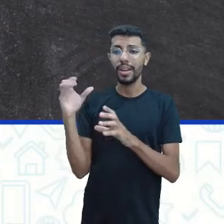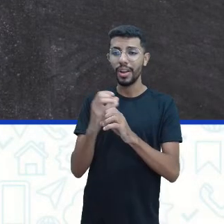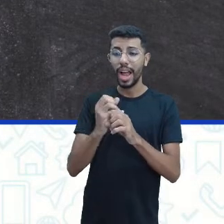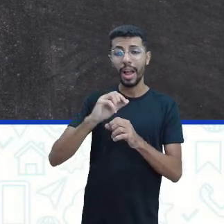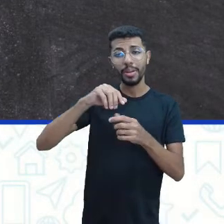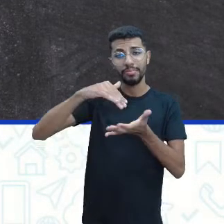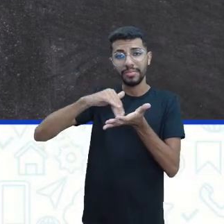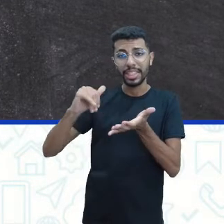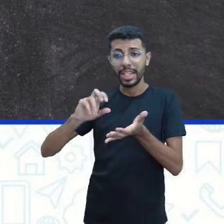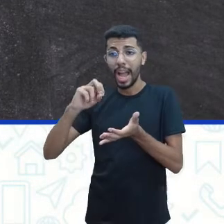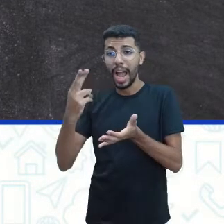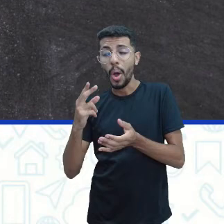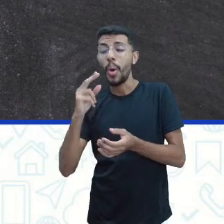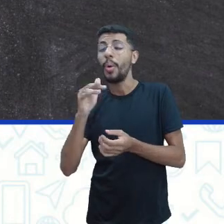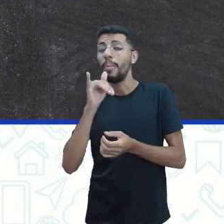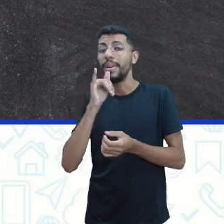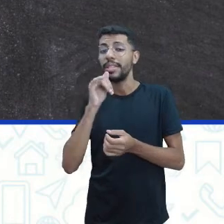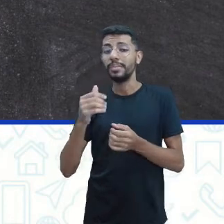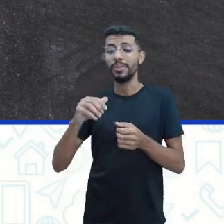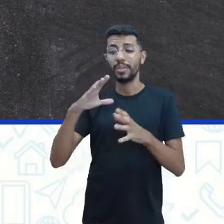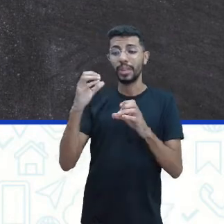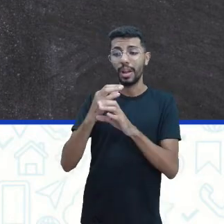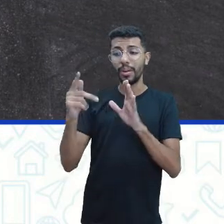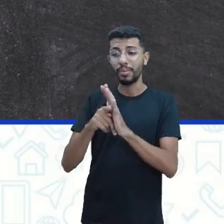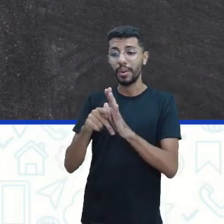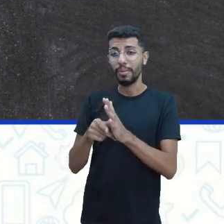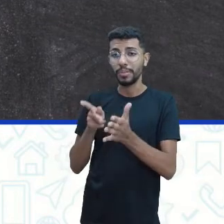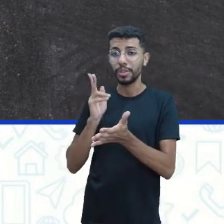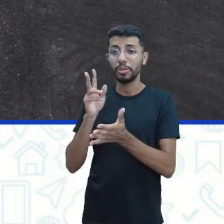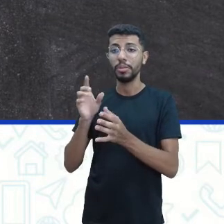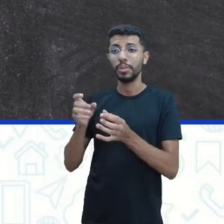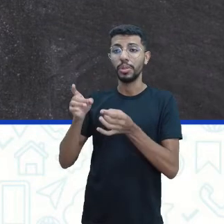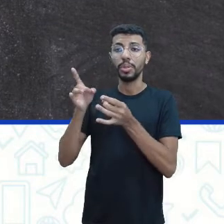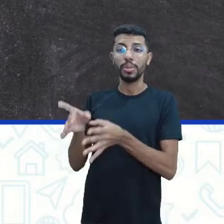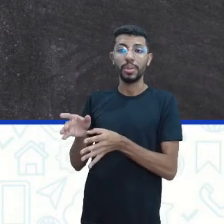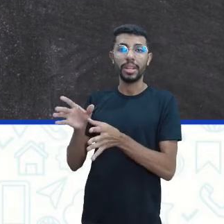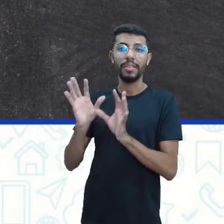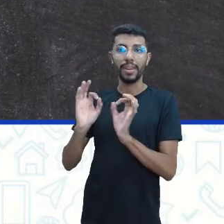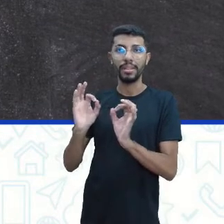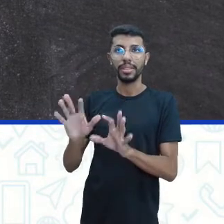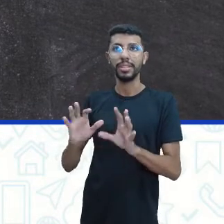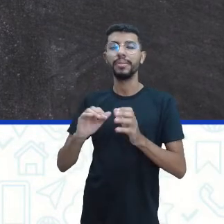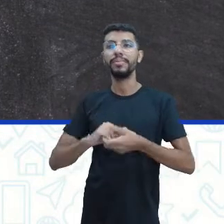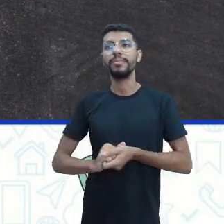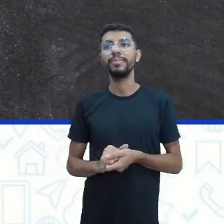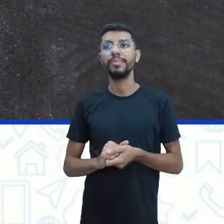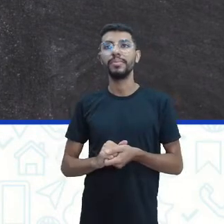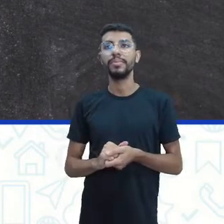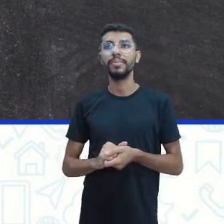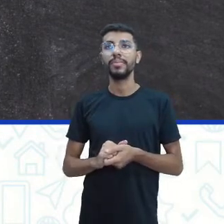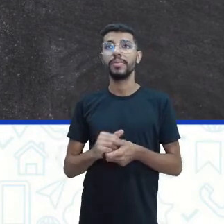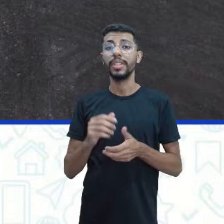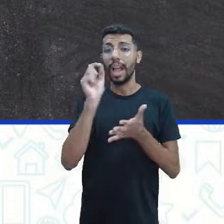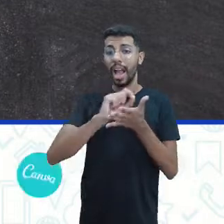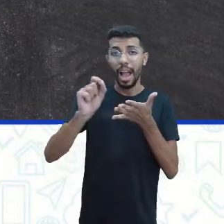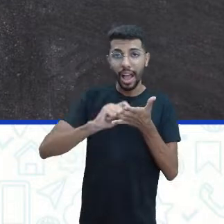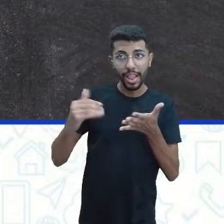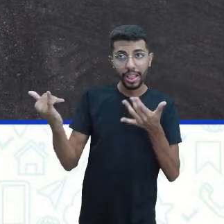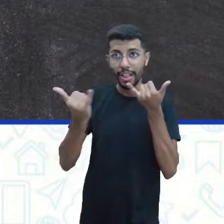o cálculo do que vai ficar. Se eu vou tirar 20%, vai ficar quantos por cento? Já anota aí a informação,